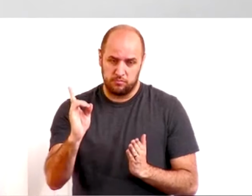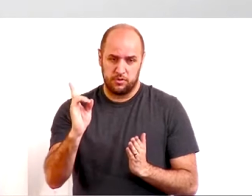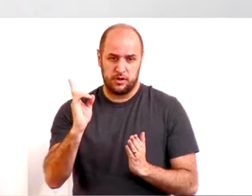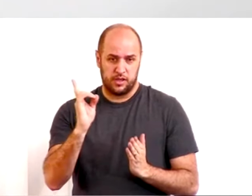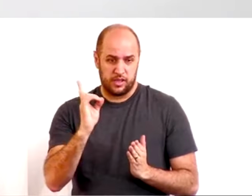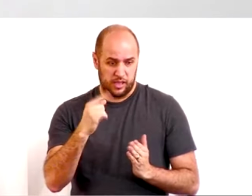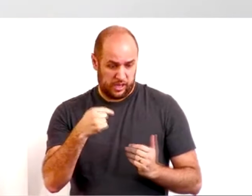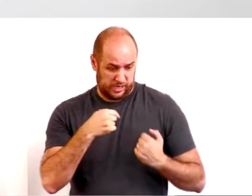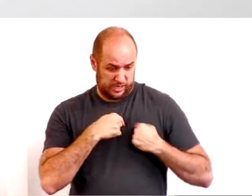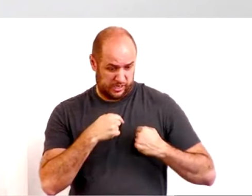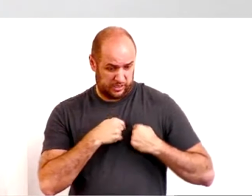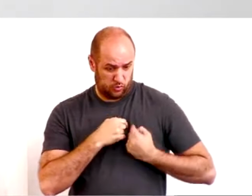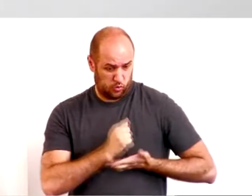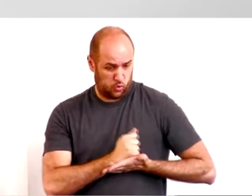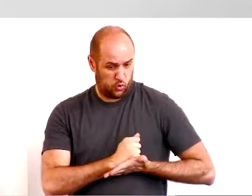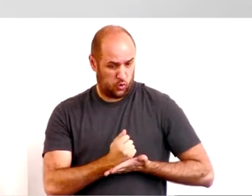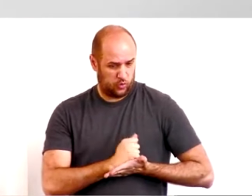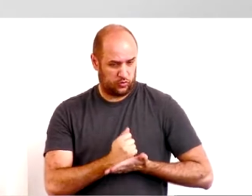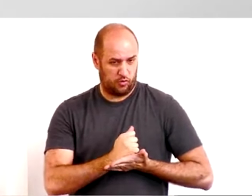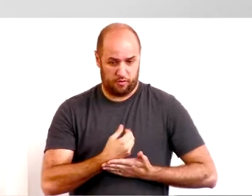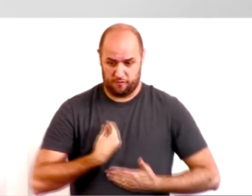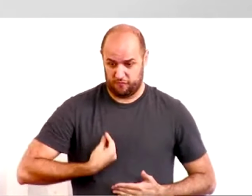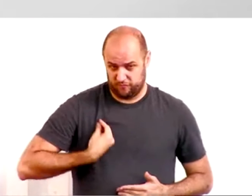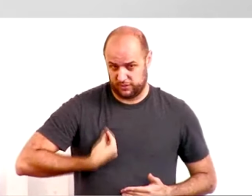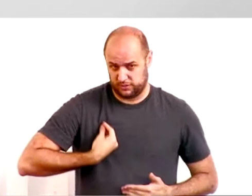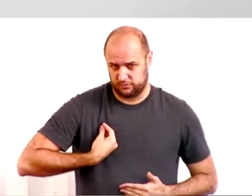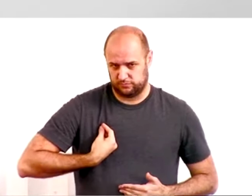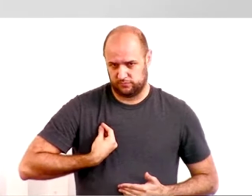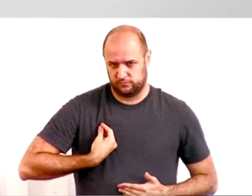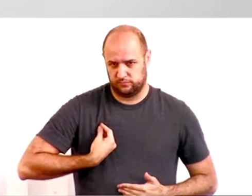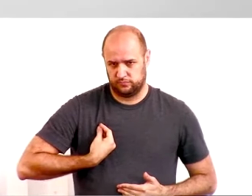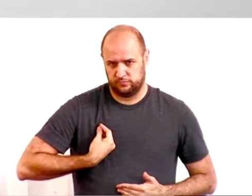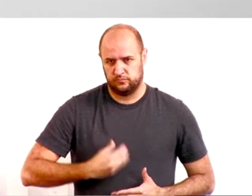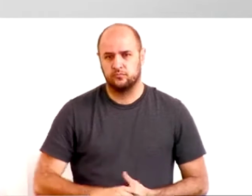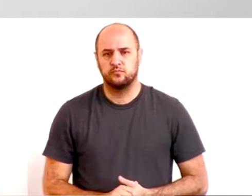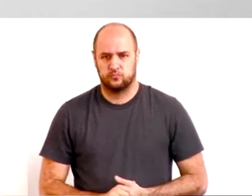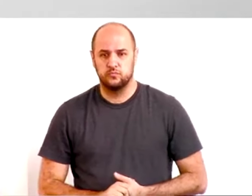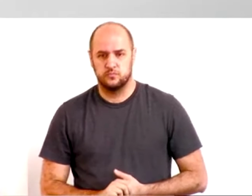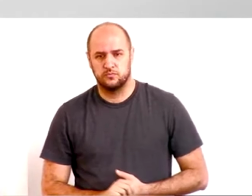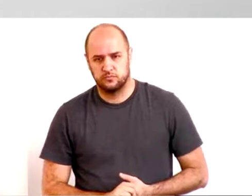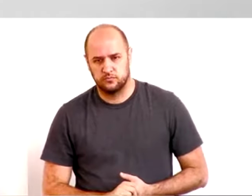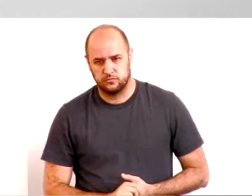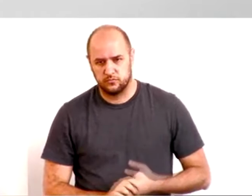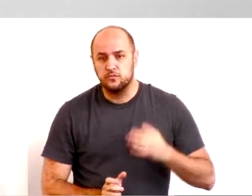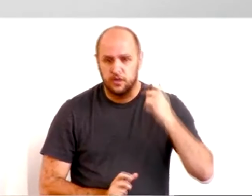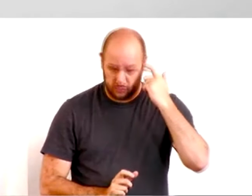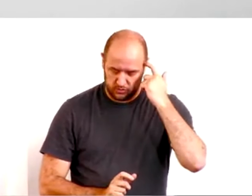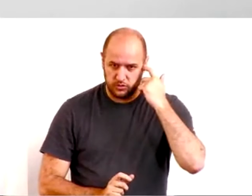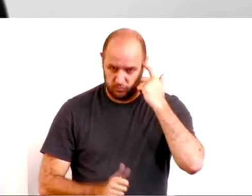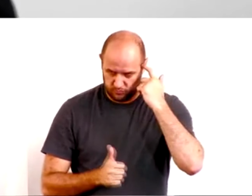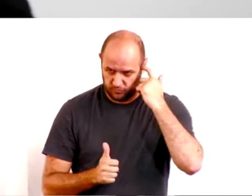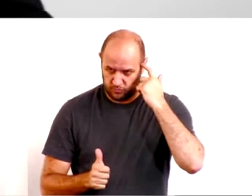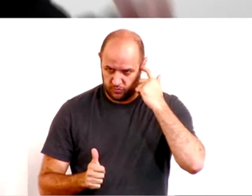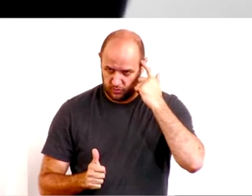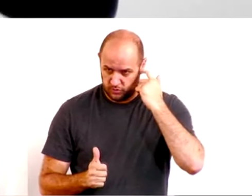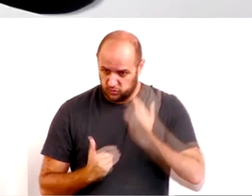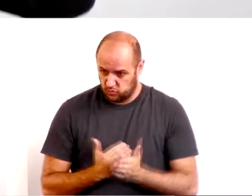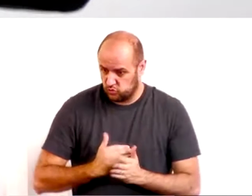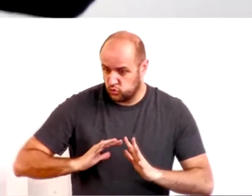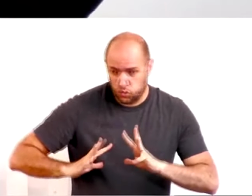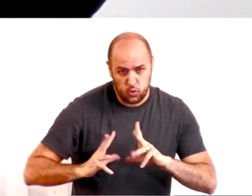centro motor da existência humana, de onde procedem todas as coisas, quer no